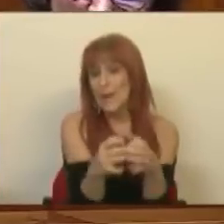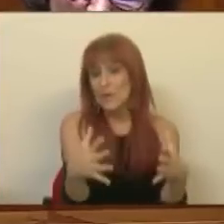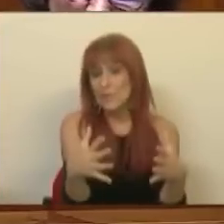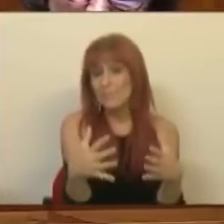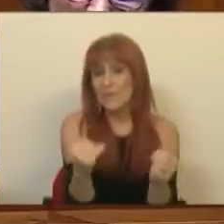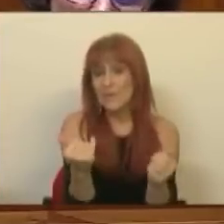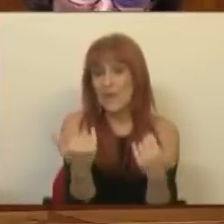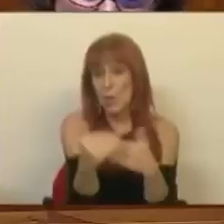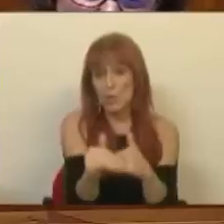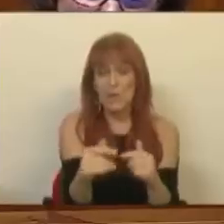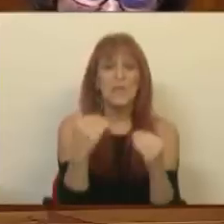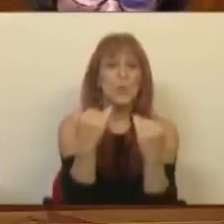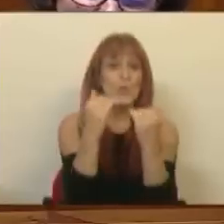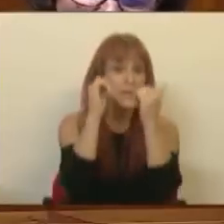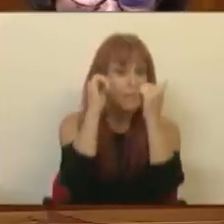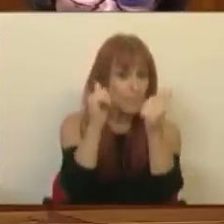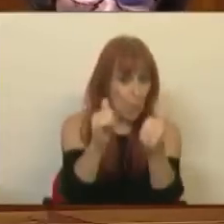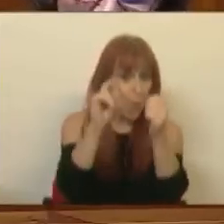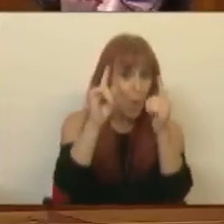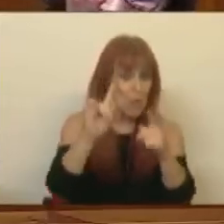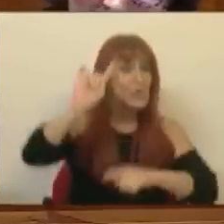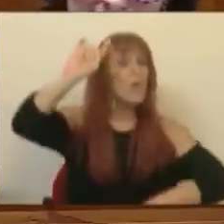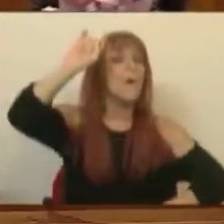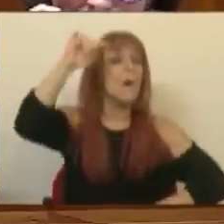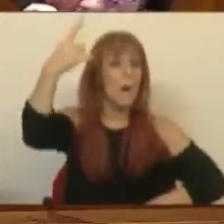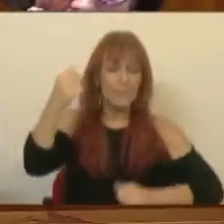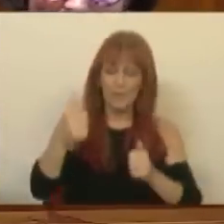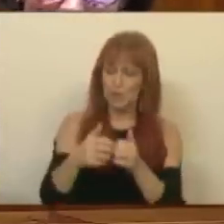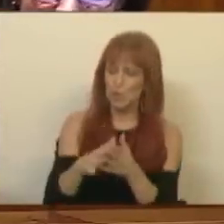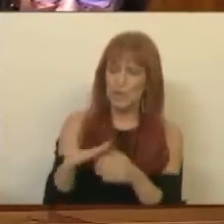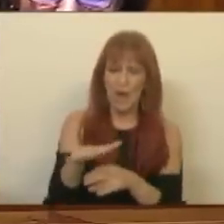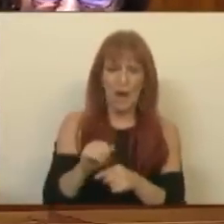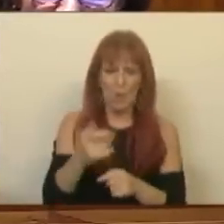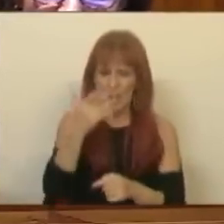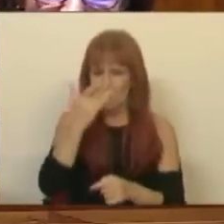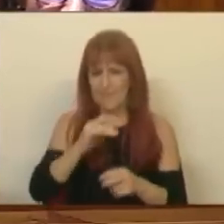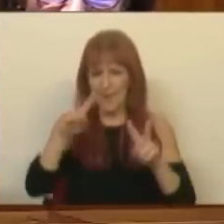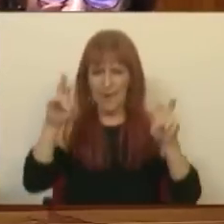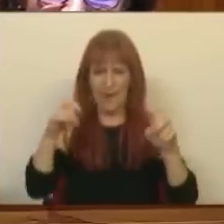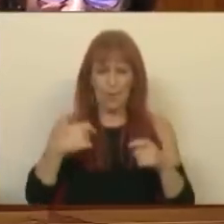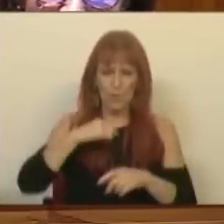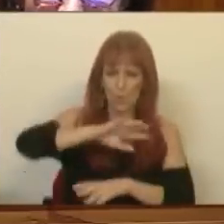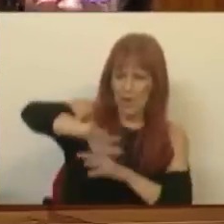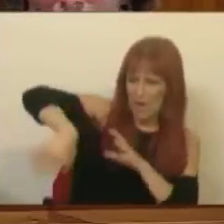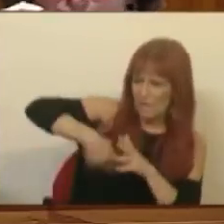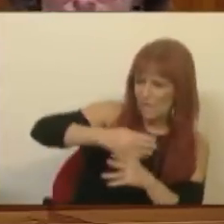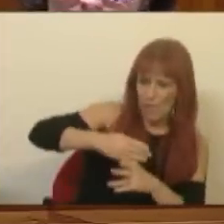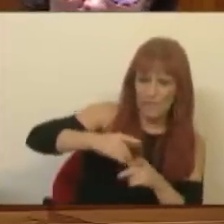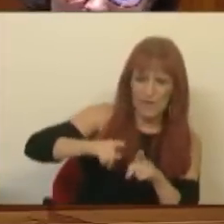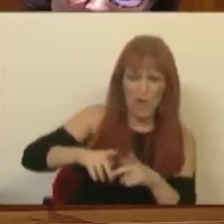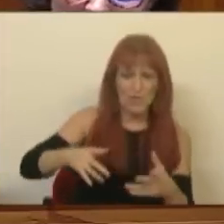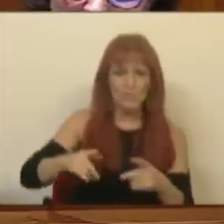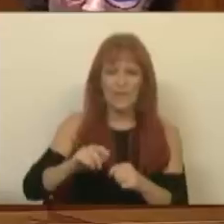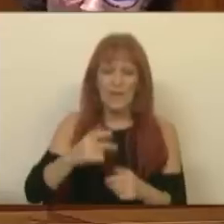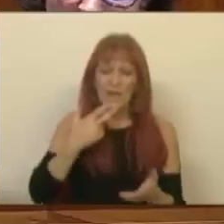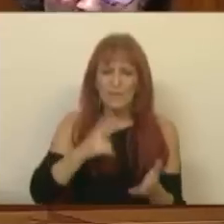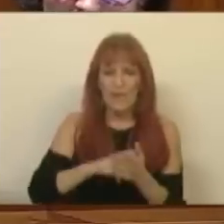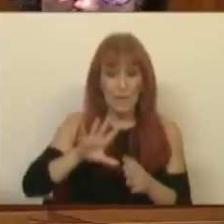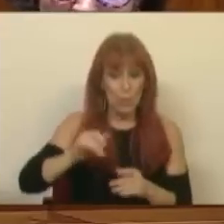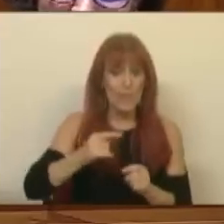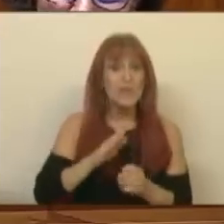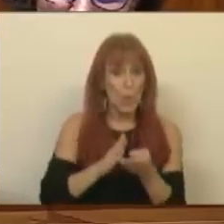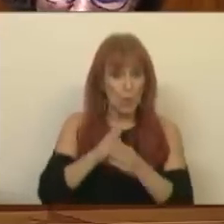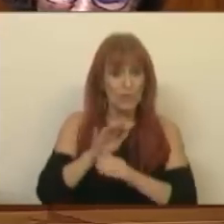economia boa notícia é que apesar de todo o cenário negro que nos desenvolve a verdade é que o país vai continuar